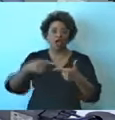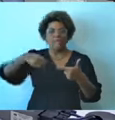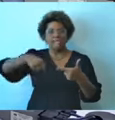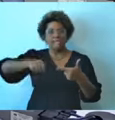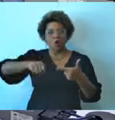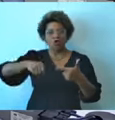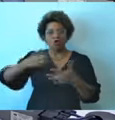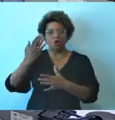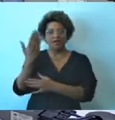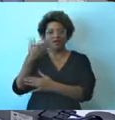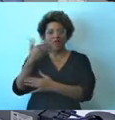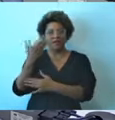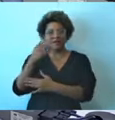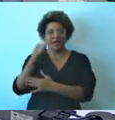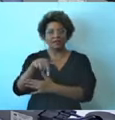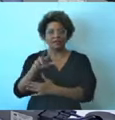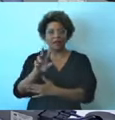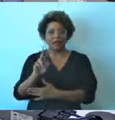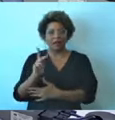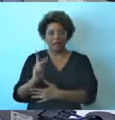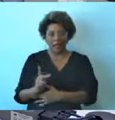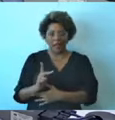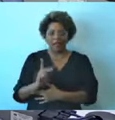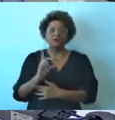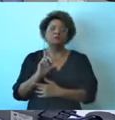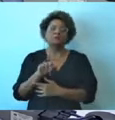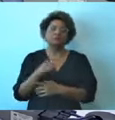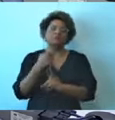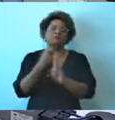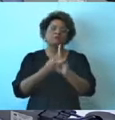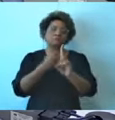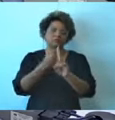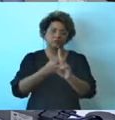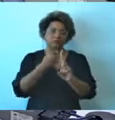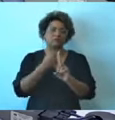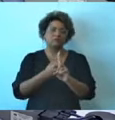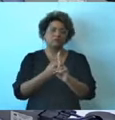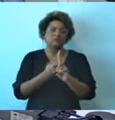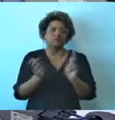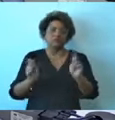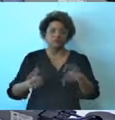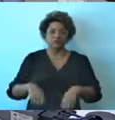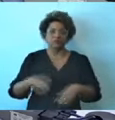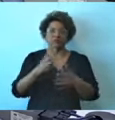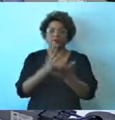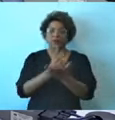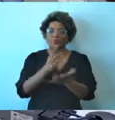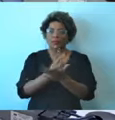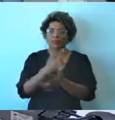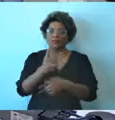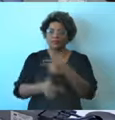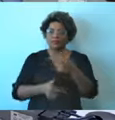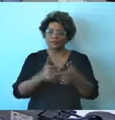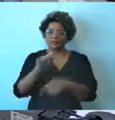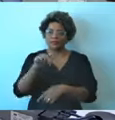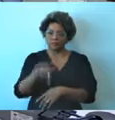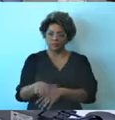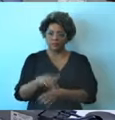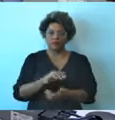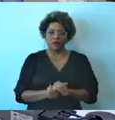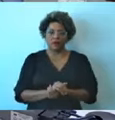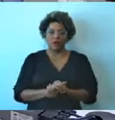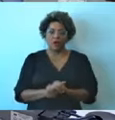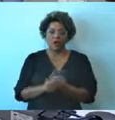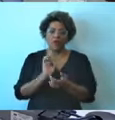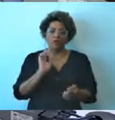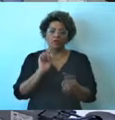em Belo Horizonte. E foi uma luta tremenda para mantê-los trabalhando aqui, vocês acompanharam isso, né? Nosso objetivo é que todos